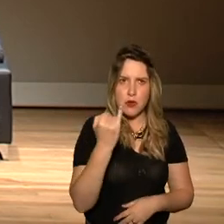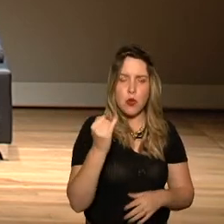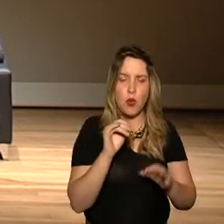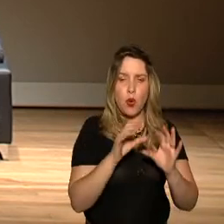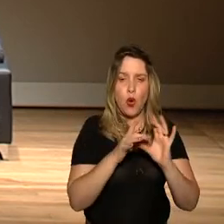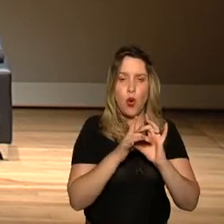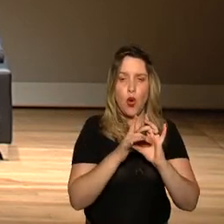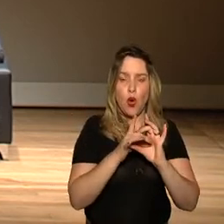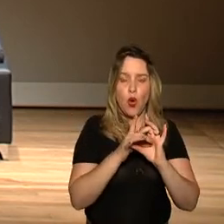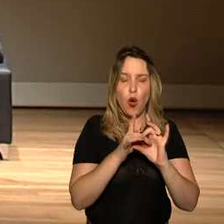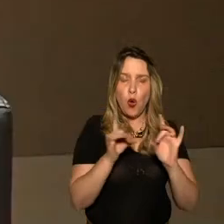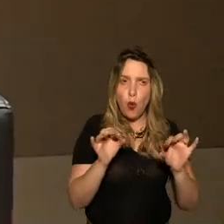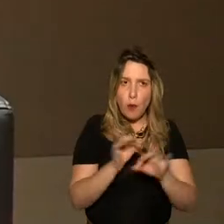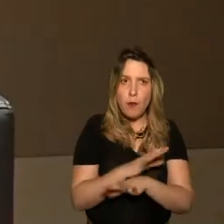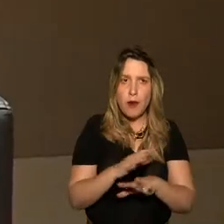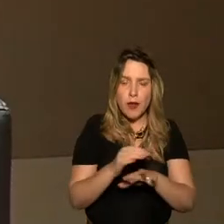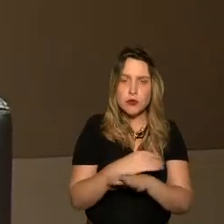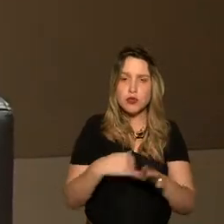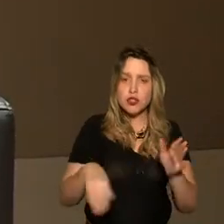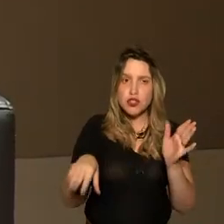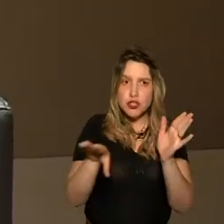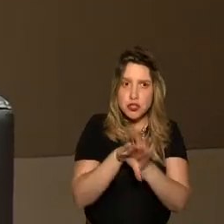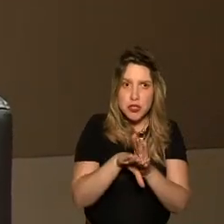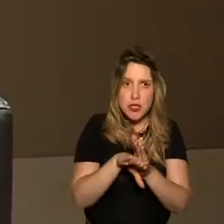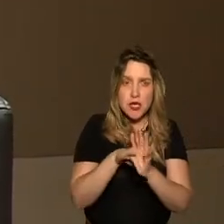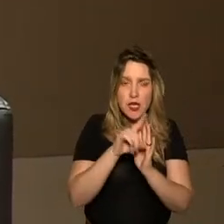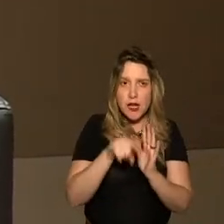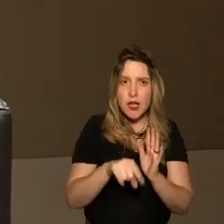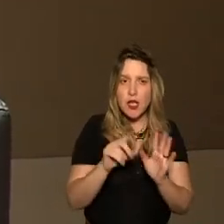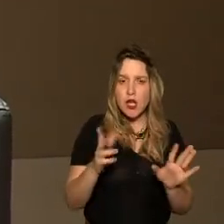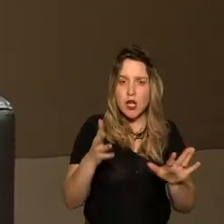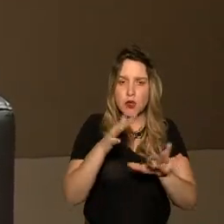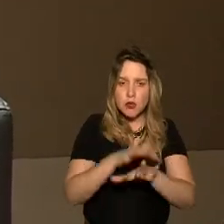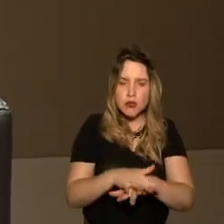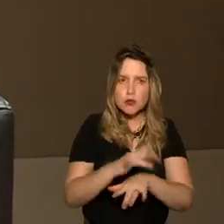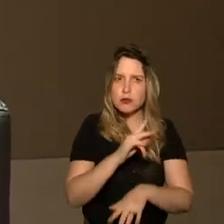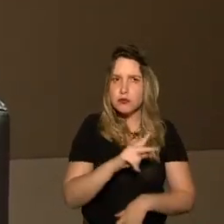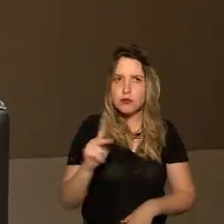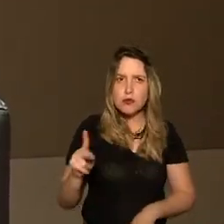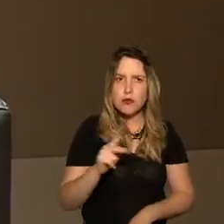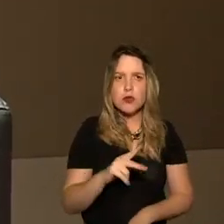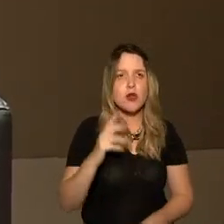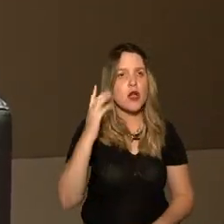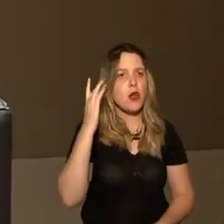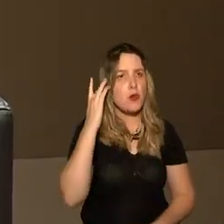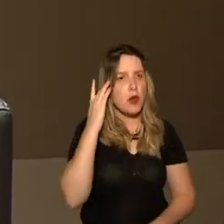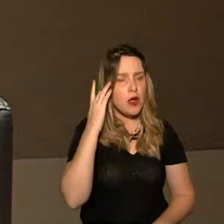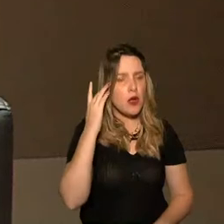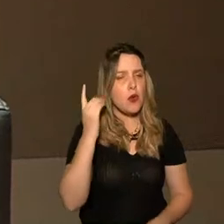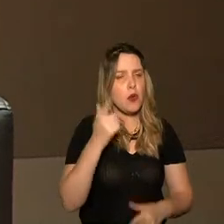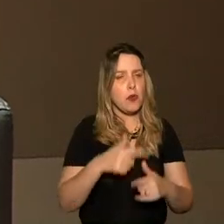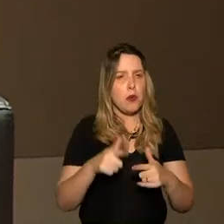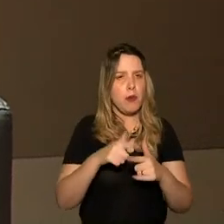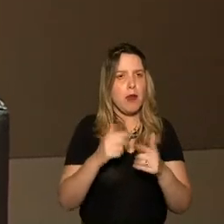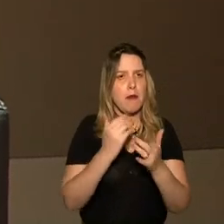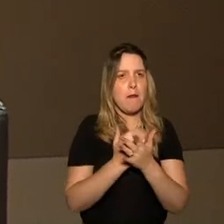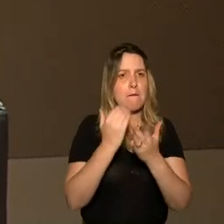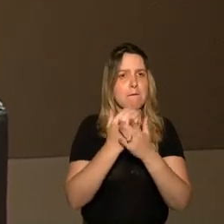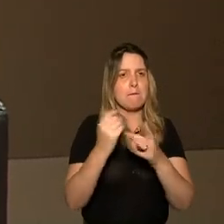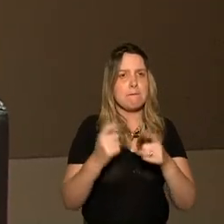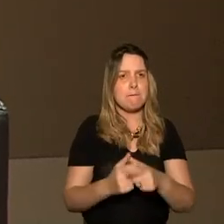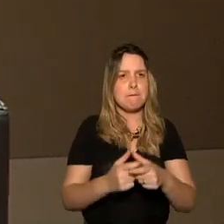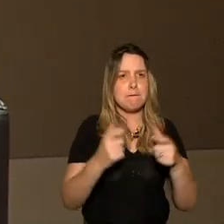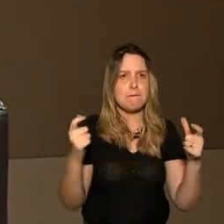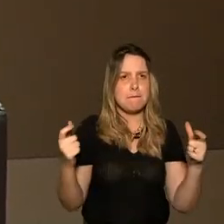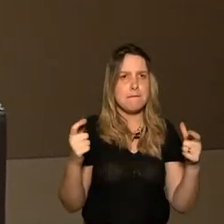consegue chegar na em todas as pessoas mas eu acho que o problema maior é que a gente